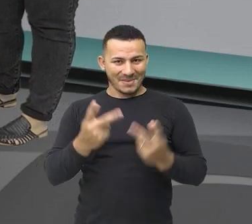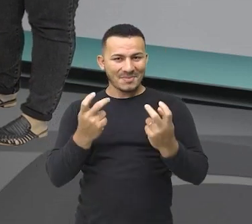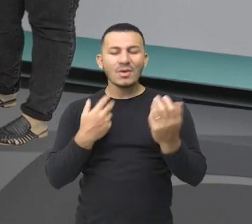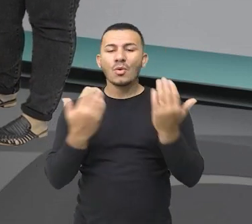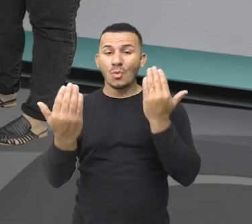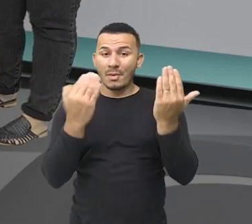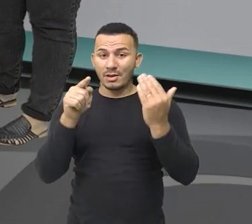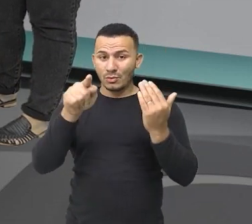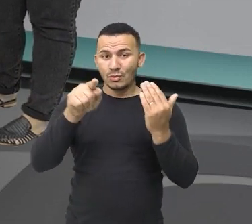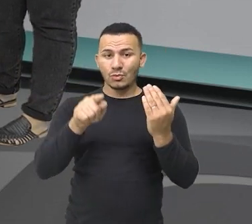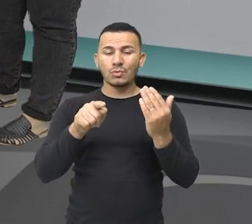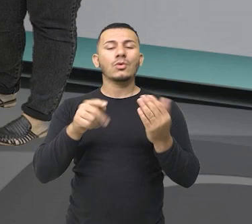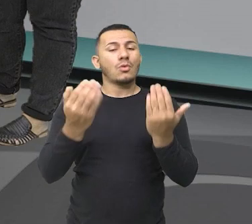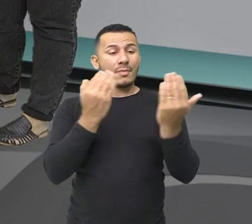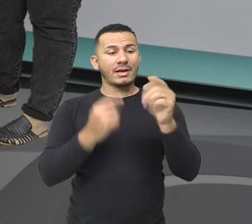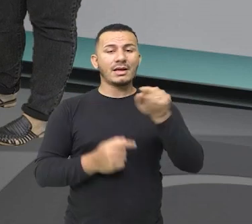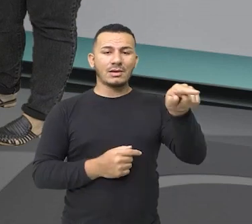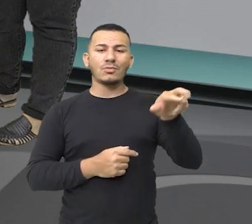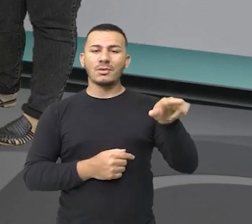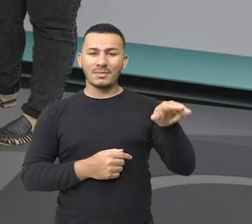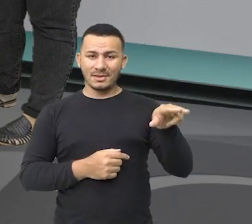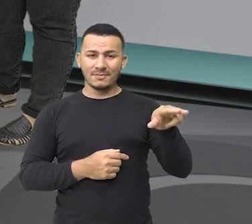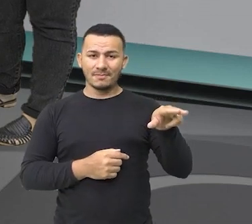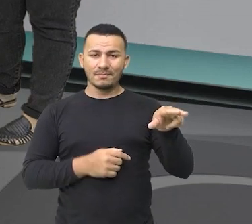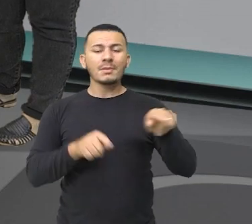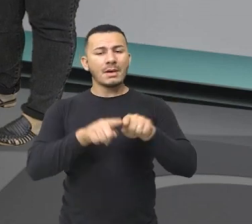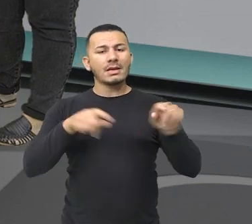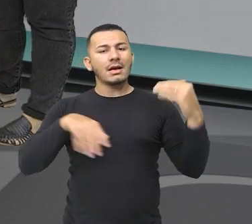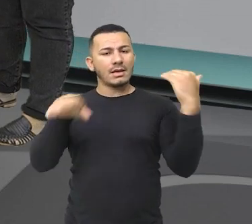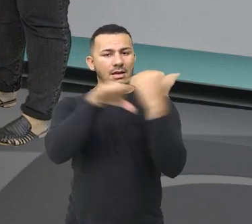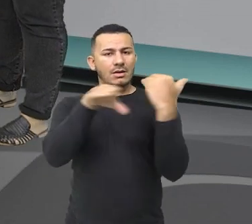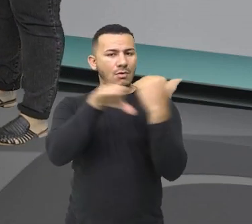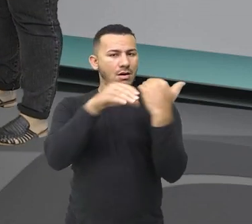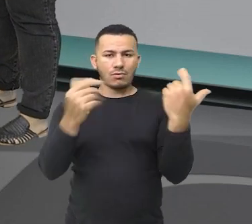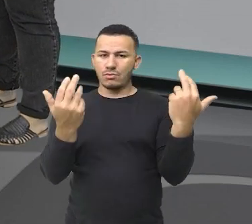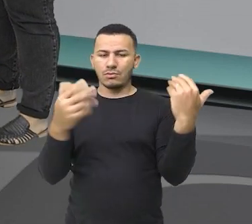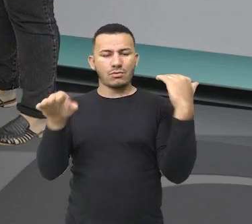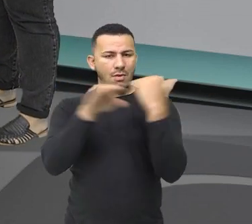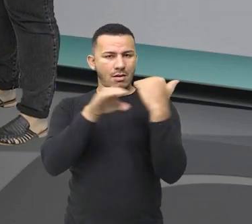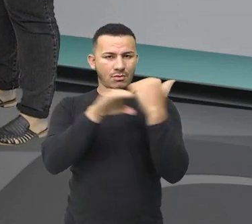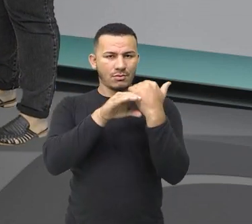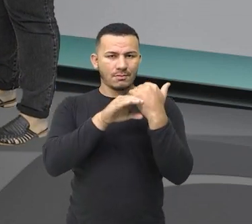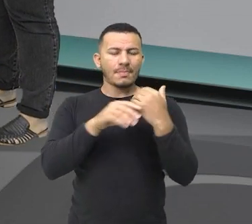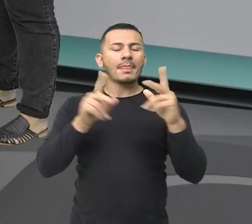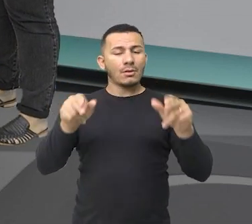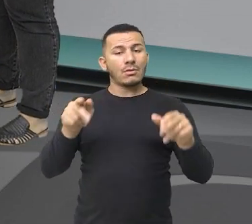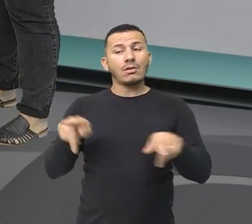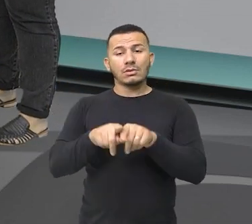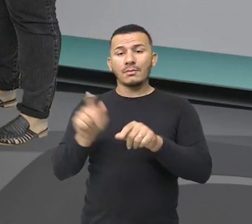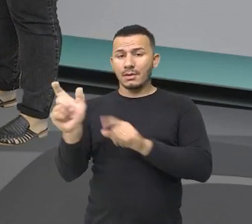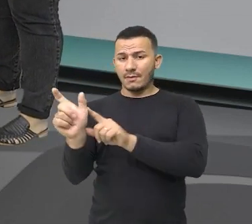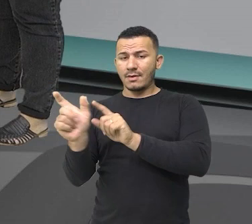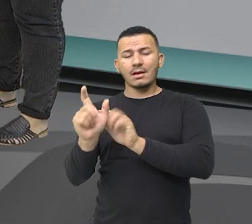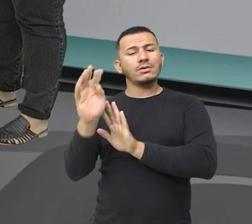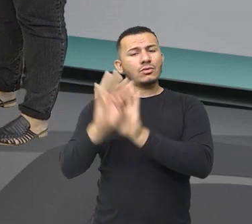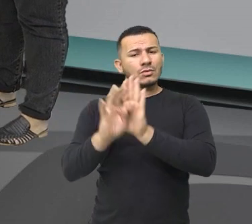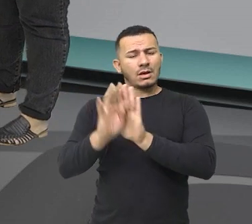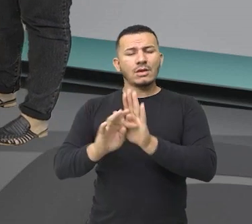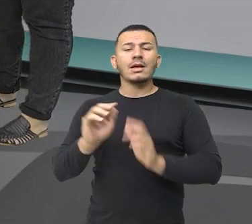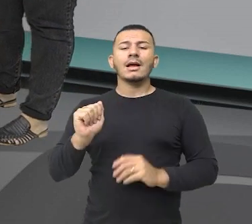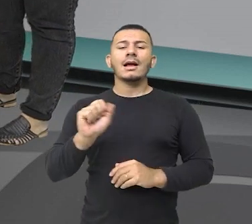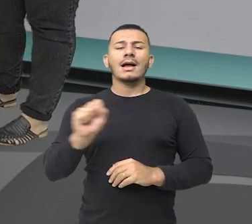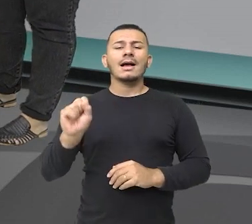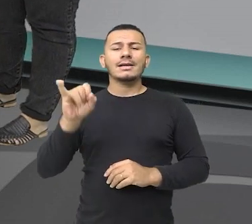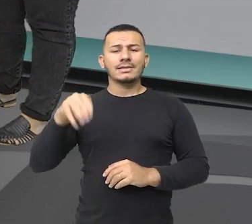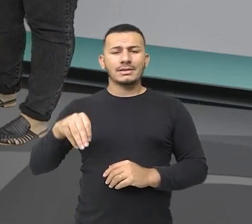irmã e coloquei em nível de igualdade. Então, esse assim como nos serve a isso, tá? Para